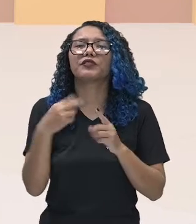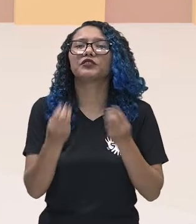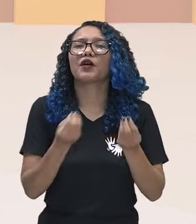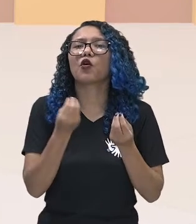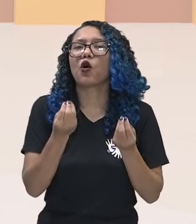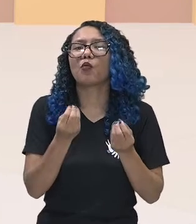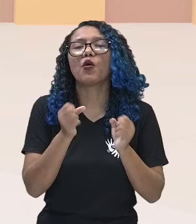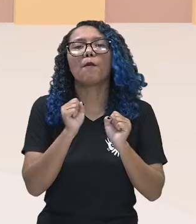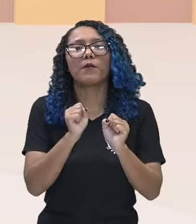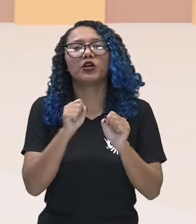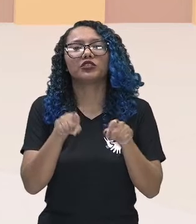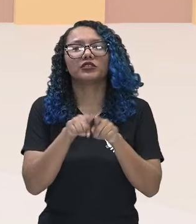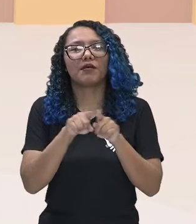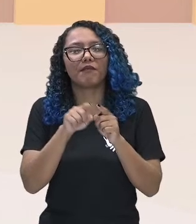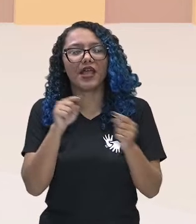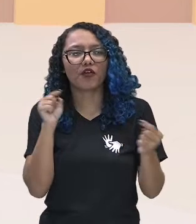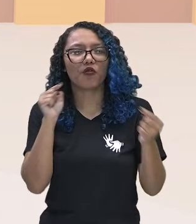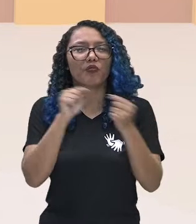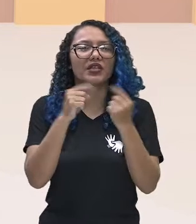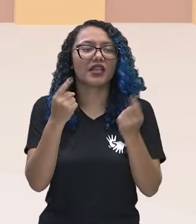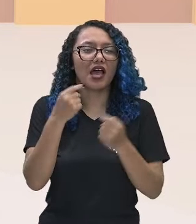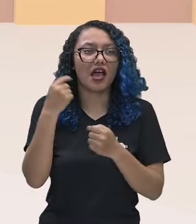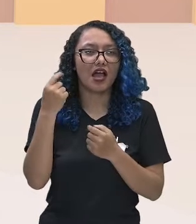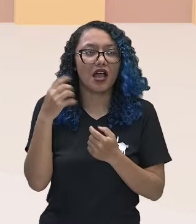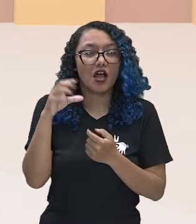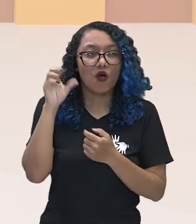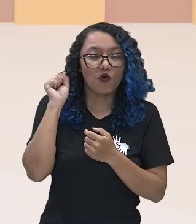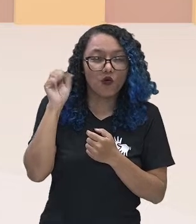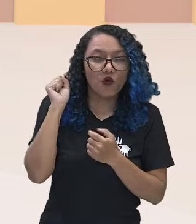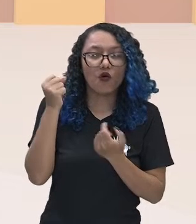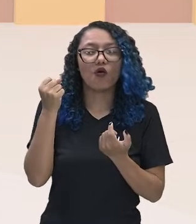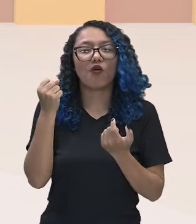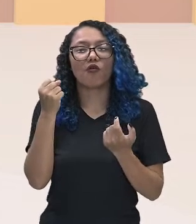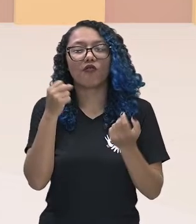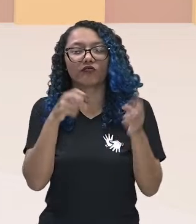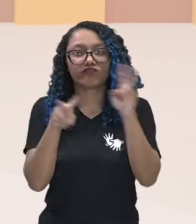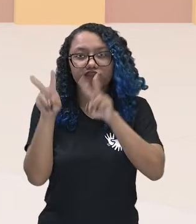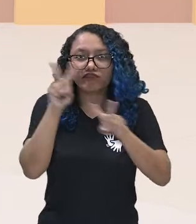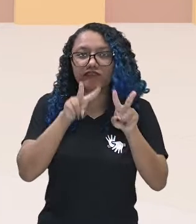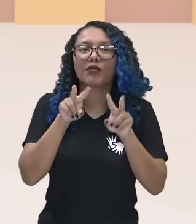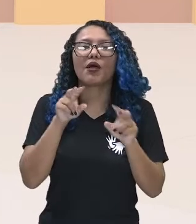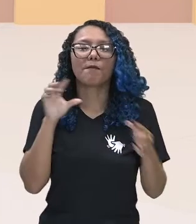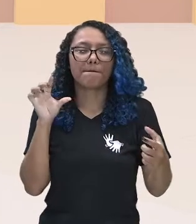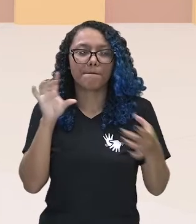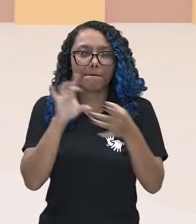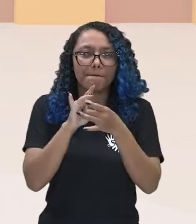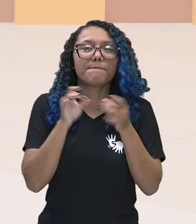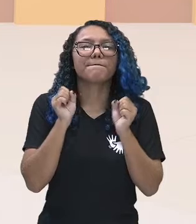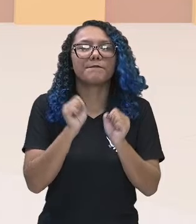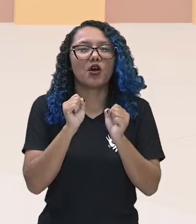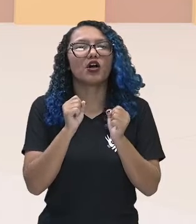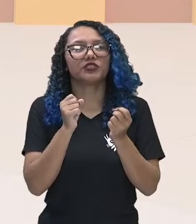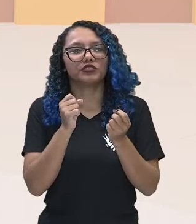sentidos, como a minha audição, a minha visão, eu consigo perceber aquela paisagem. Então, quando a gente